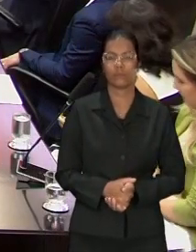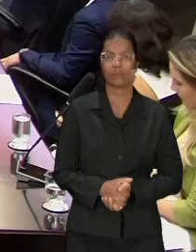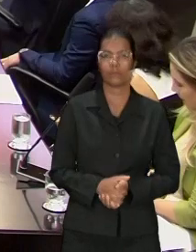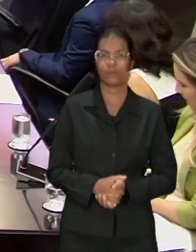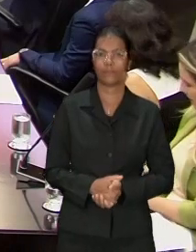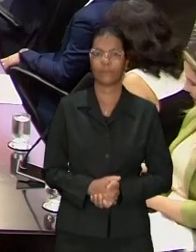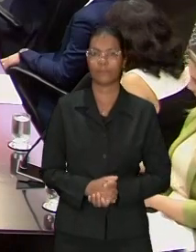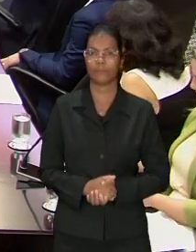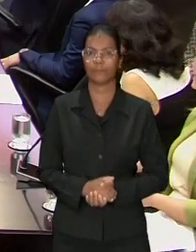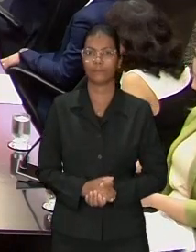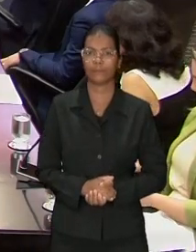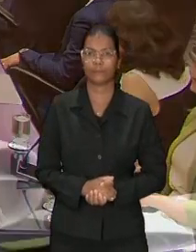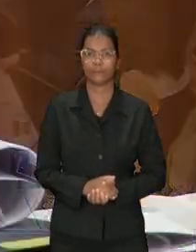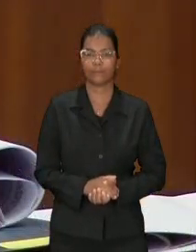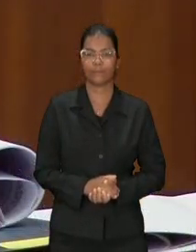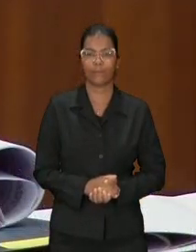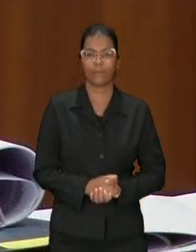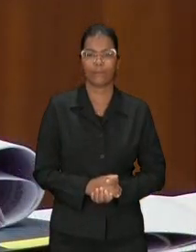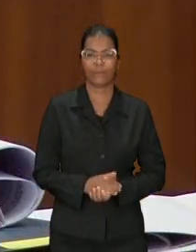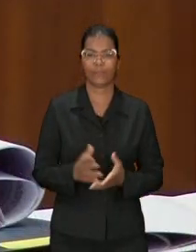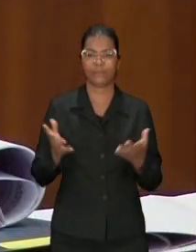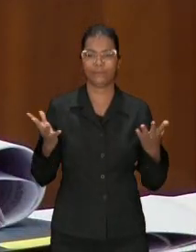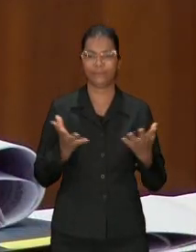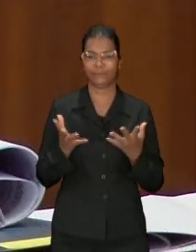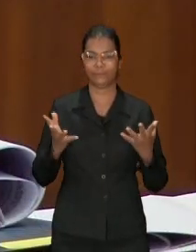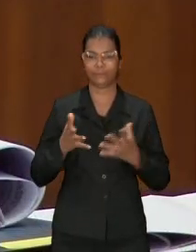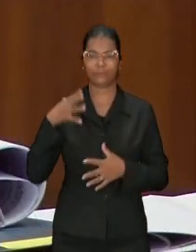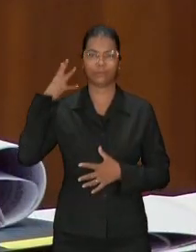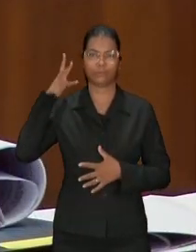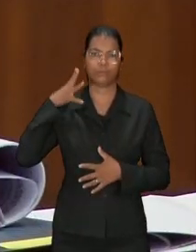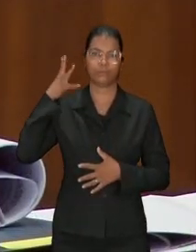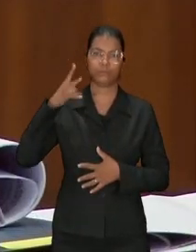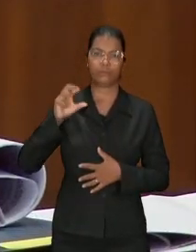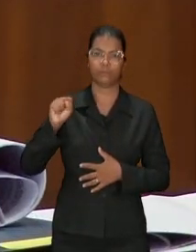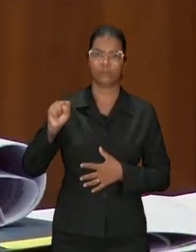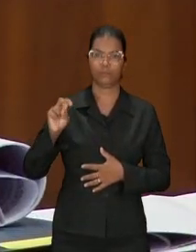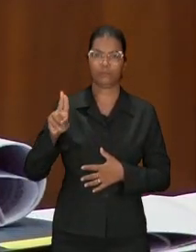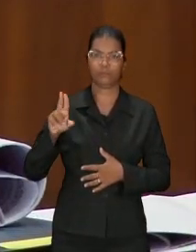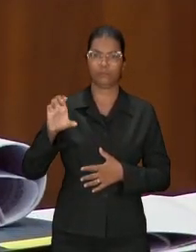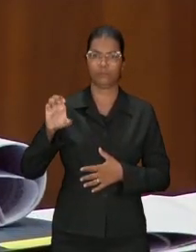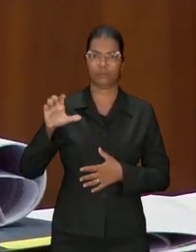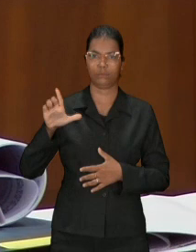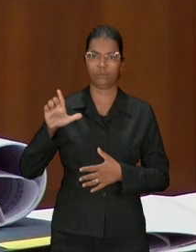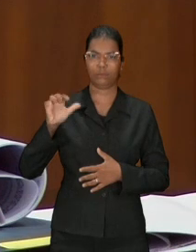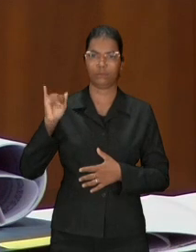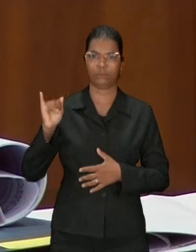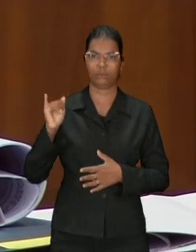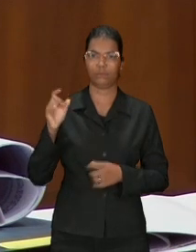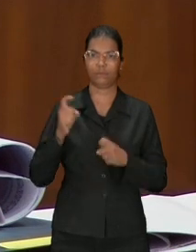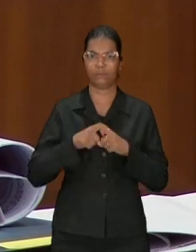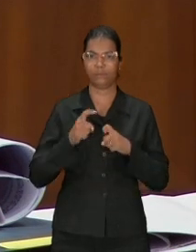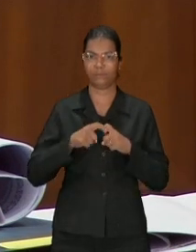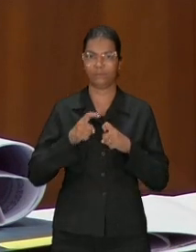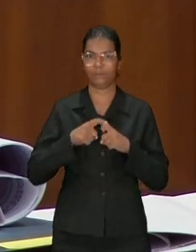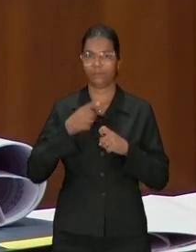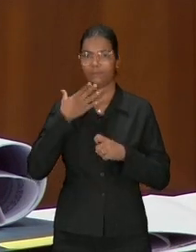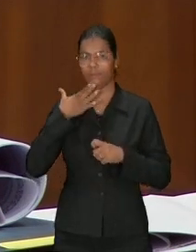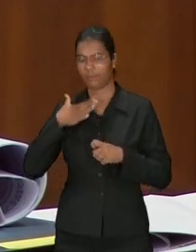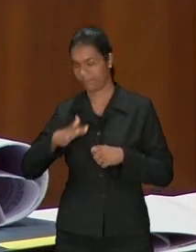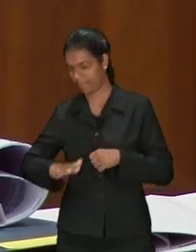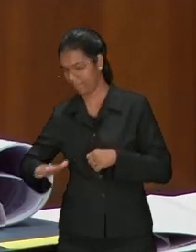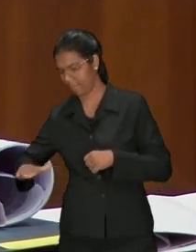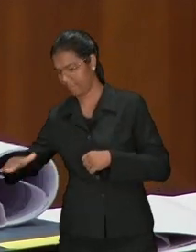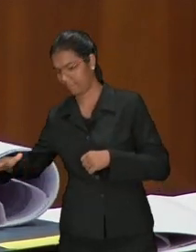Vamos ouvir aqui o pronunciamento da doutora Sueli Santos Araújo, pediatra em oncologia do Hospital de Câncer de Mato